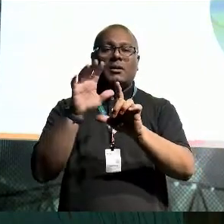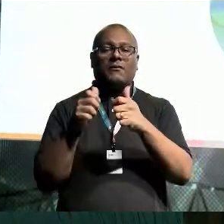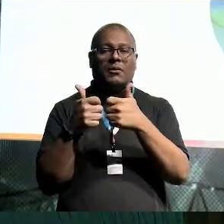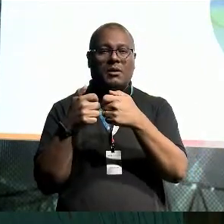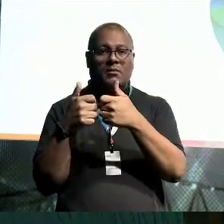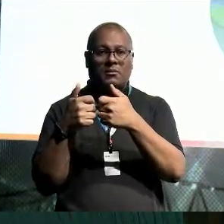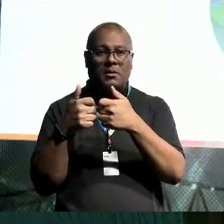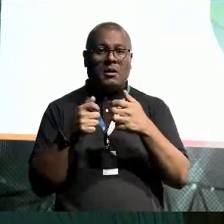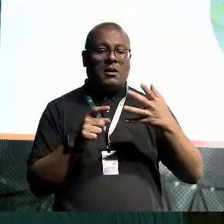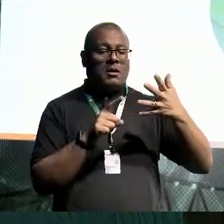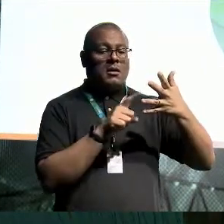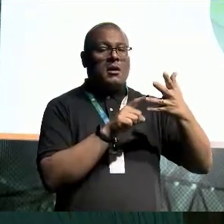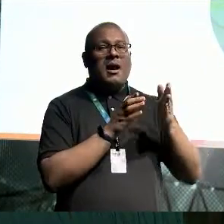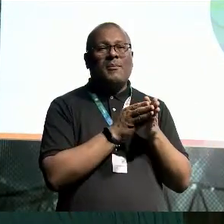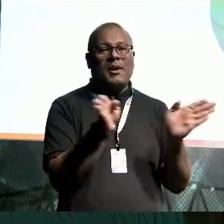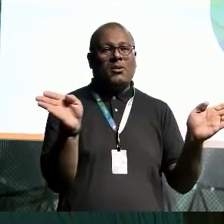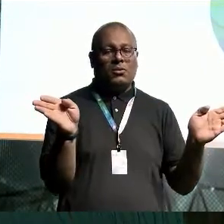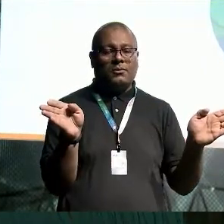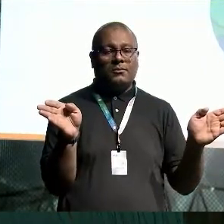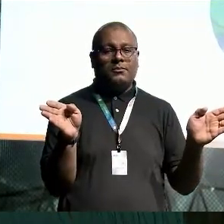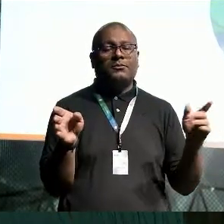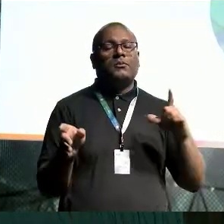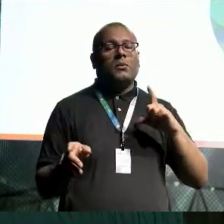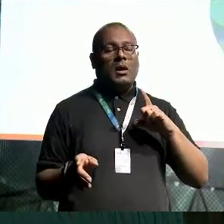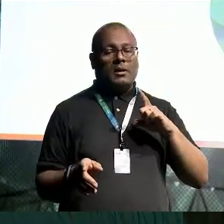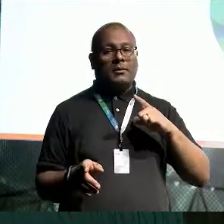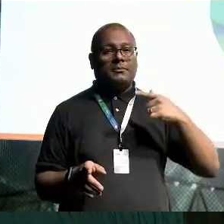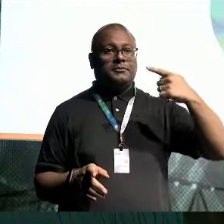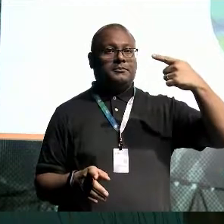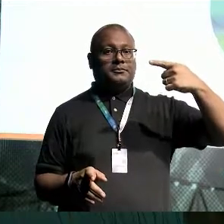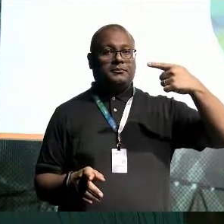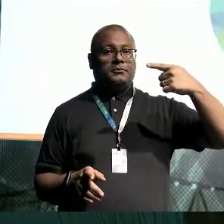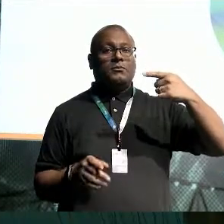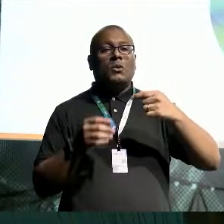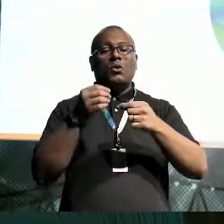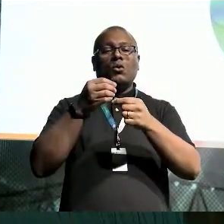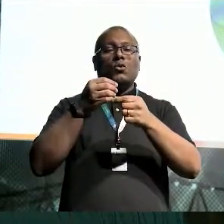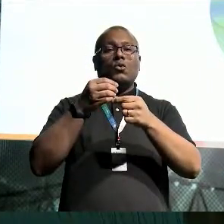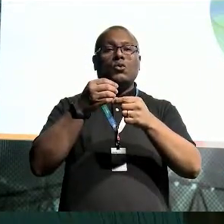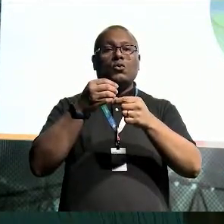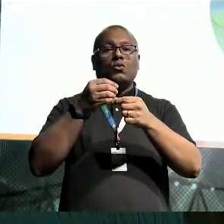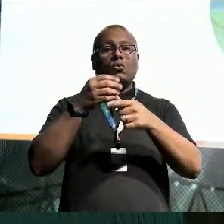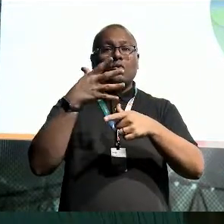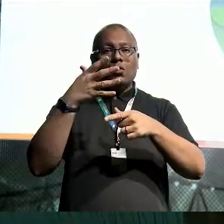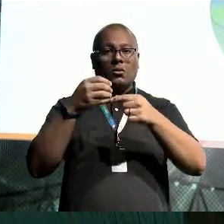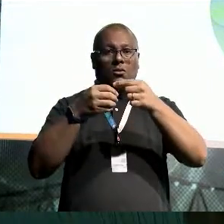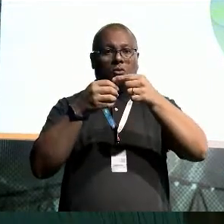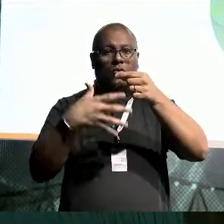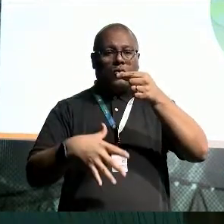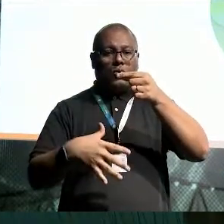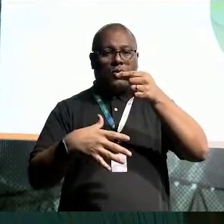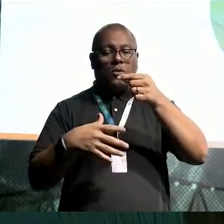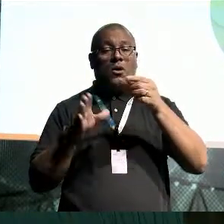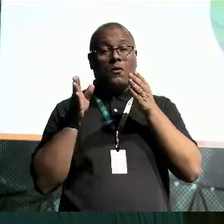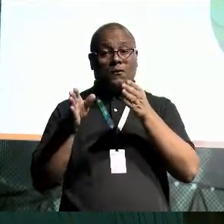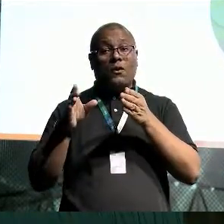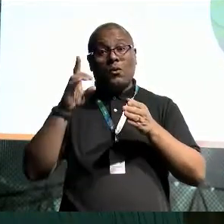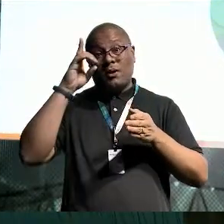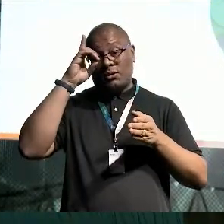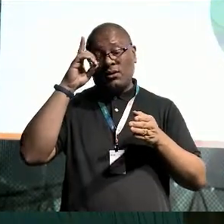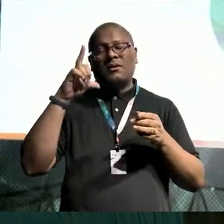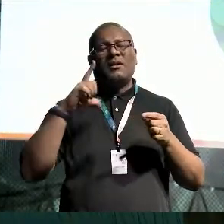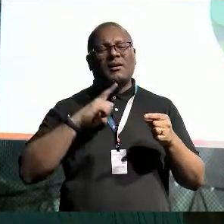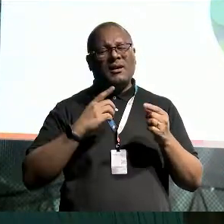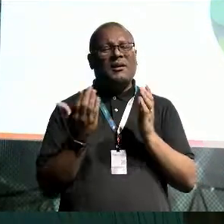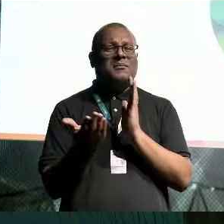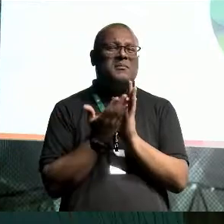e 2 deles são mais genéricos. Então, a gente tem o guia do Google, que é para o Android. E lá a gente tem